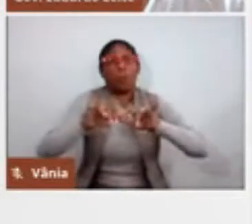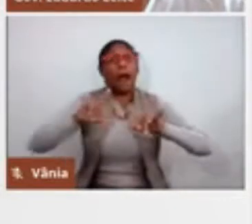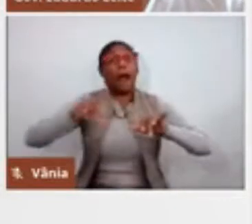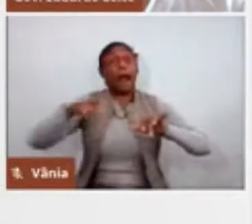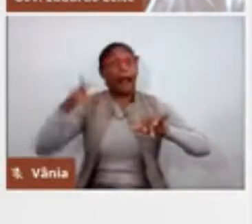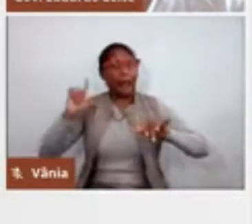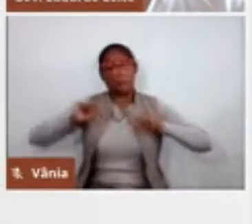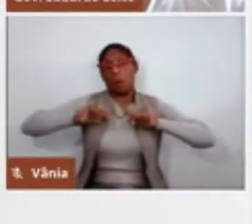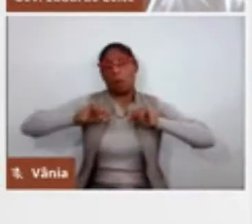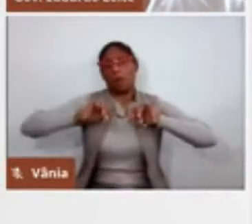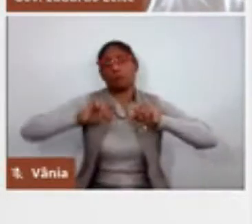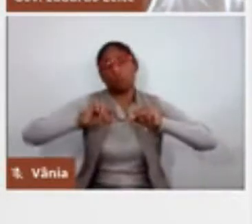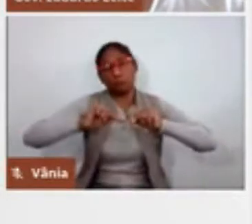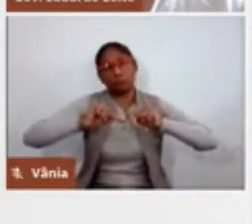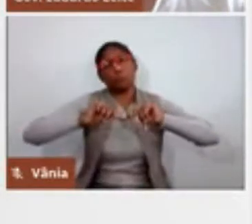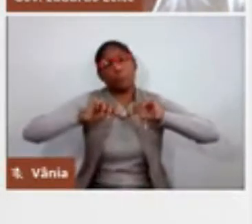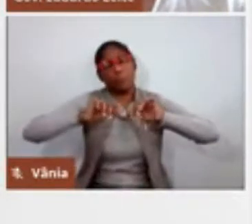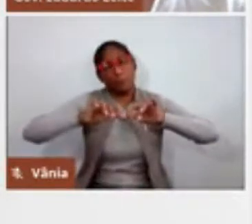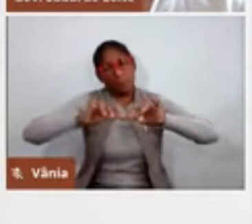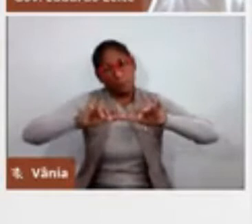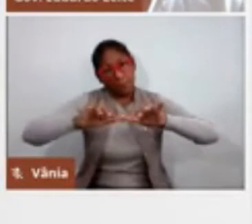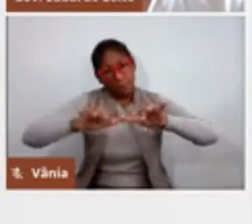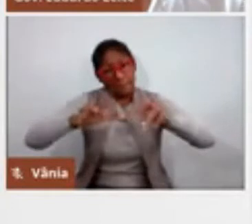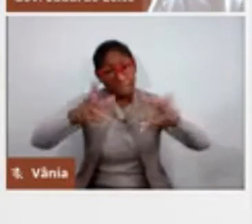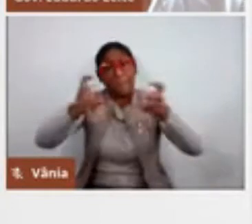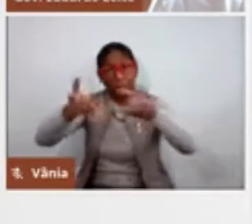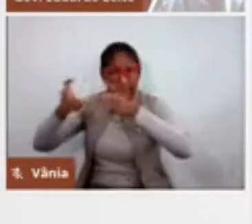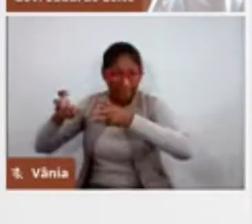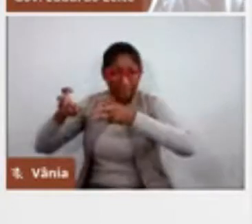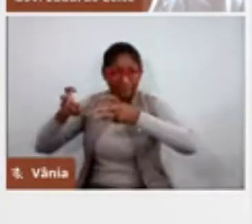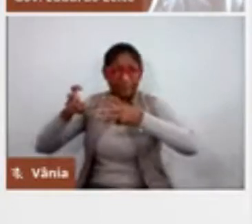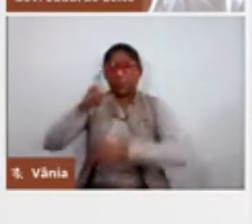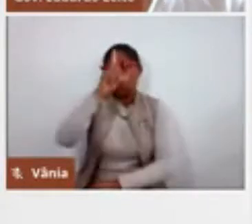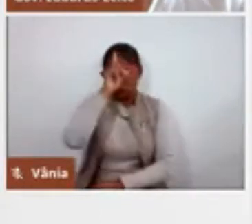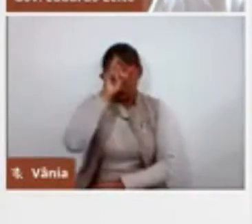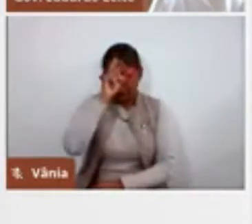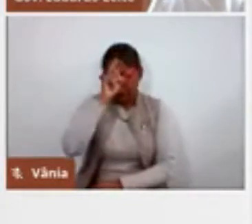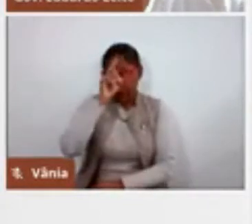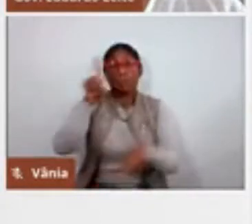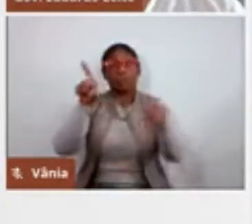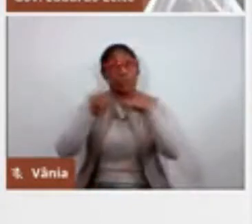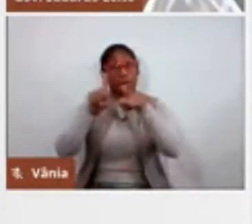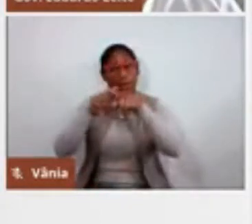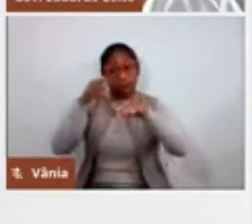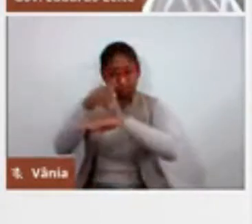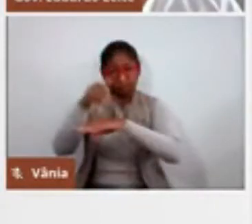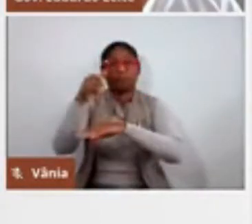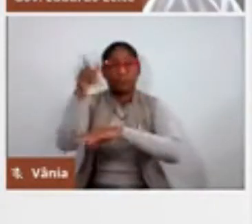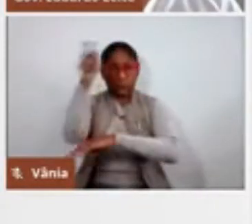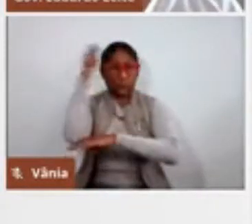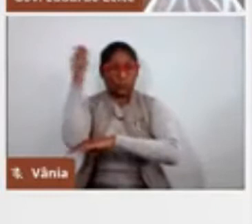velocidade de demanda de internações hospitalares, de UTIs no estado. Ela